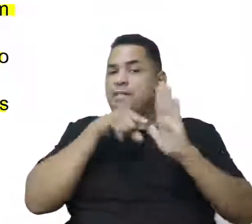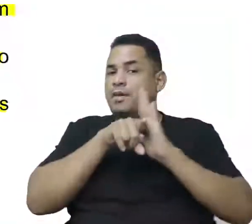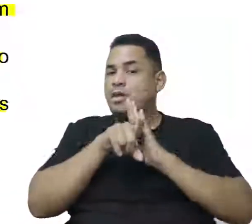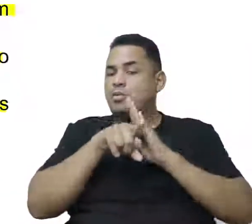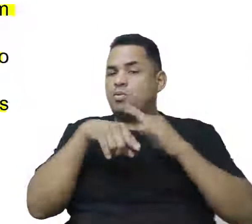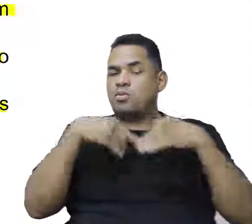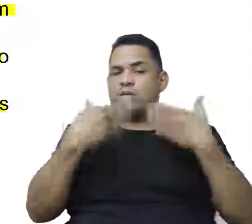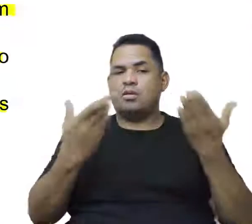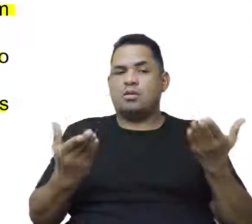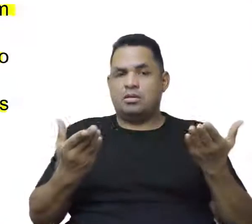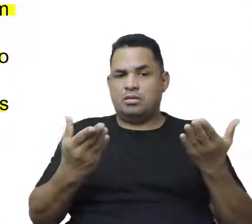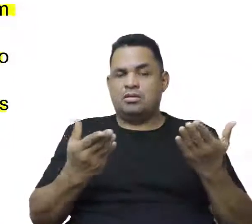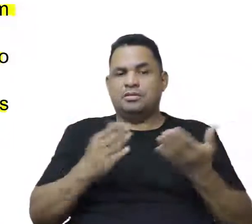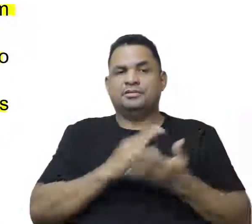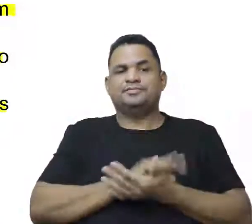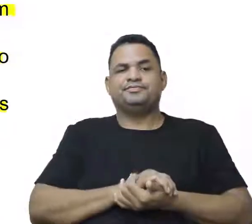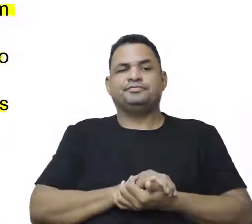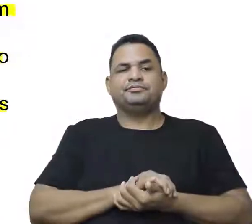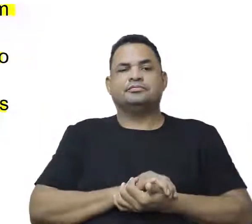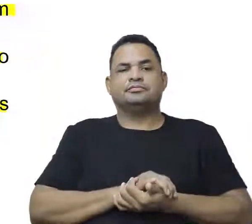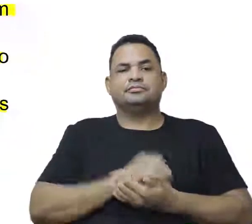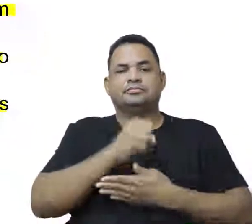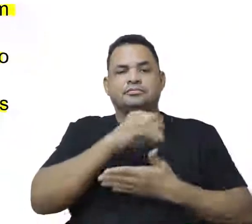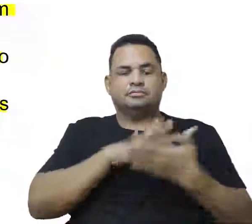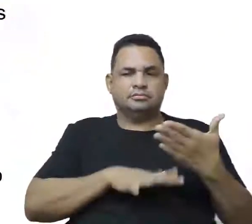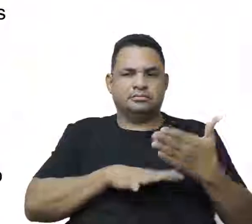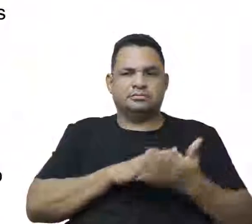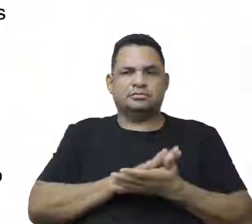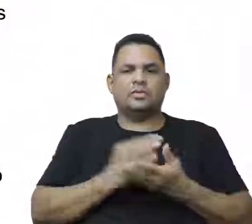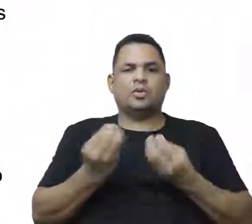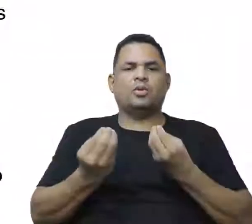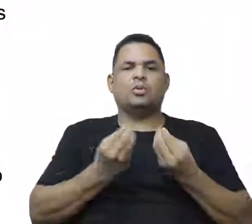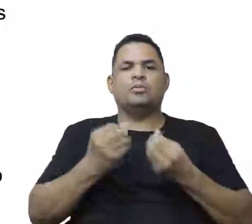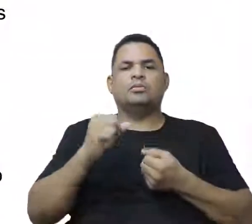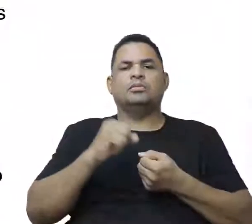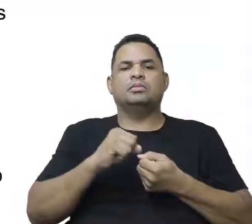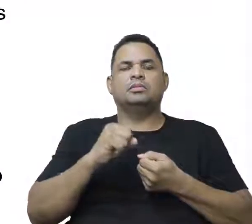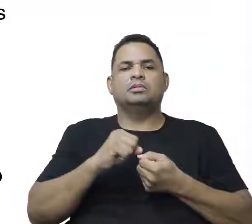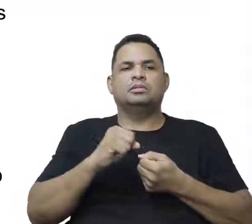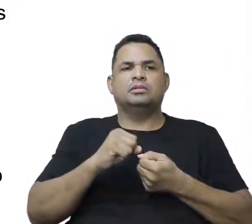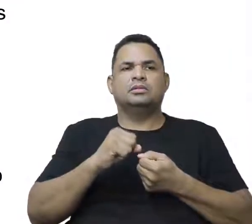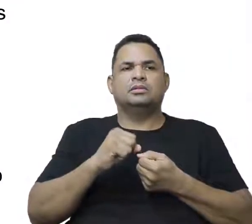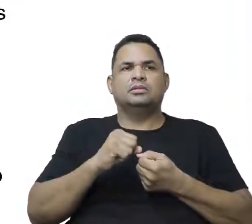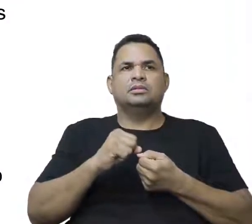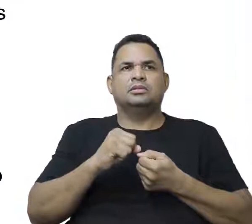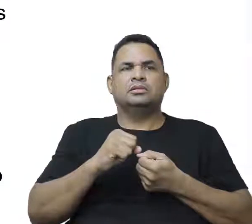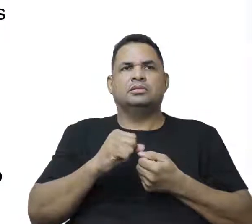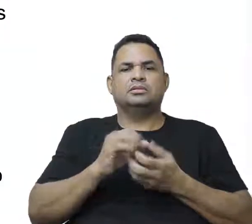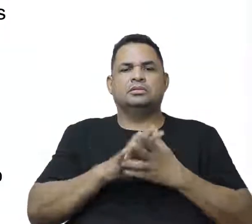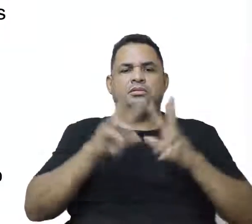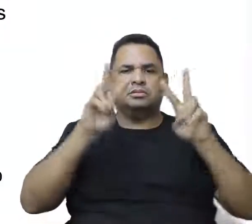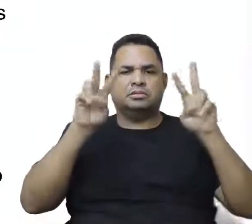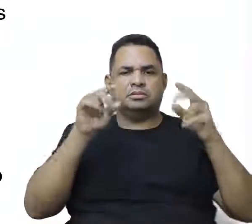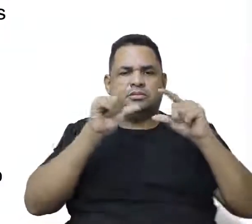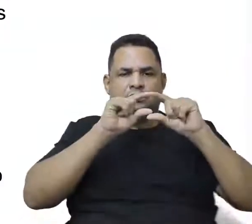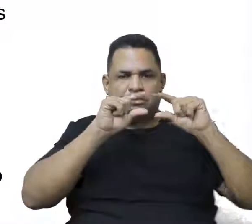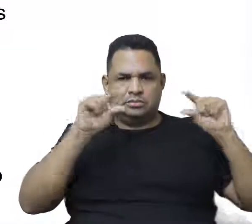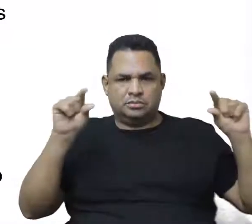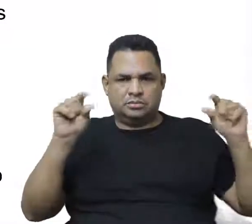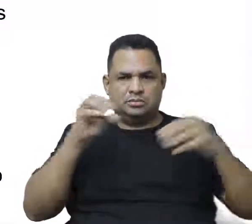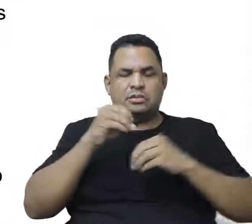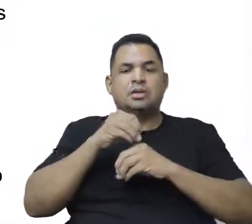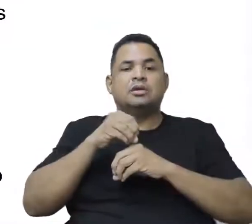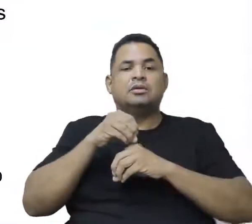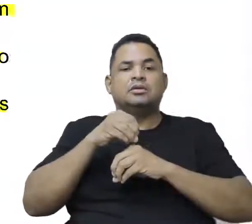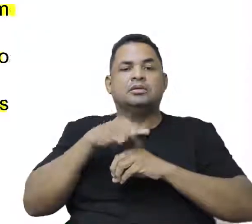aqui o comando e tenho as alternativas. Como que eu vou fazer isso? Então, o título ele já dá uma dica sobre o